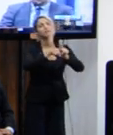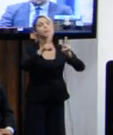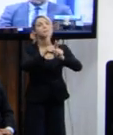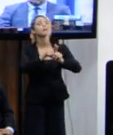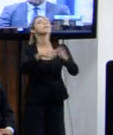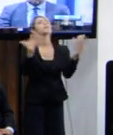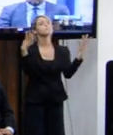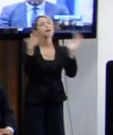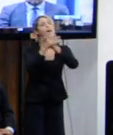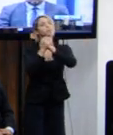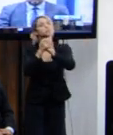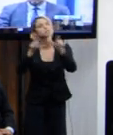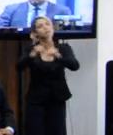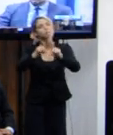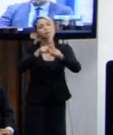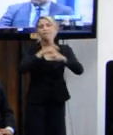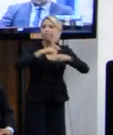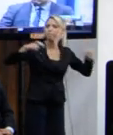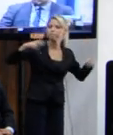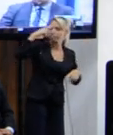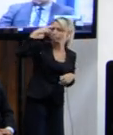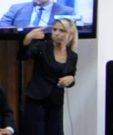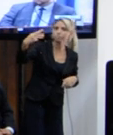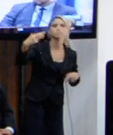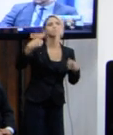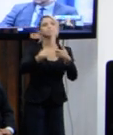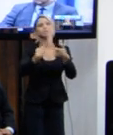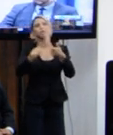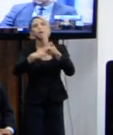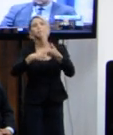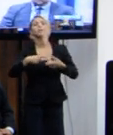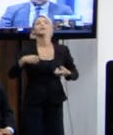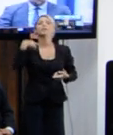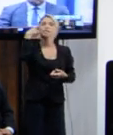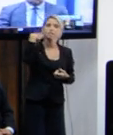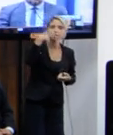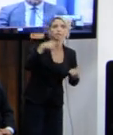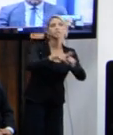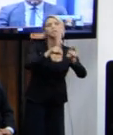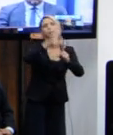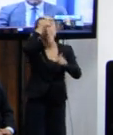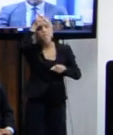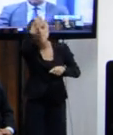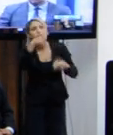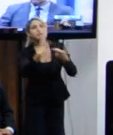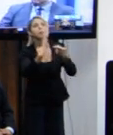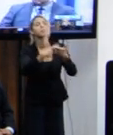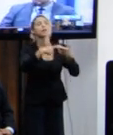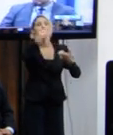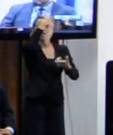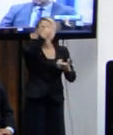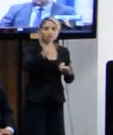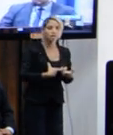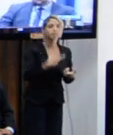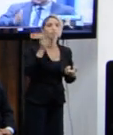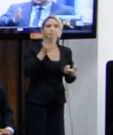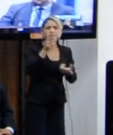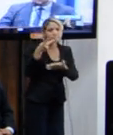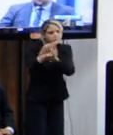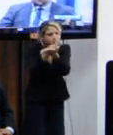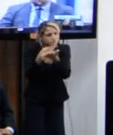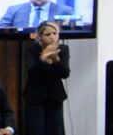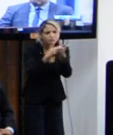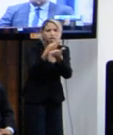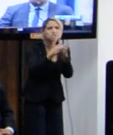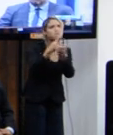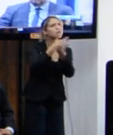presença das demais autoridades, dizer que nós vamos conduzir nesse segundo quinquênio, no nosso mandato, como temos feito, fiscalizando o